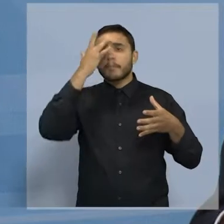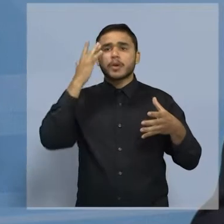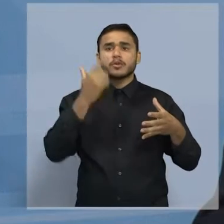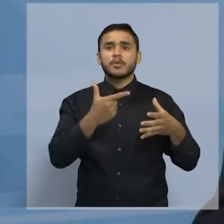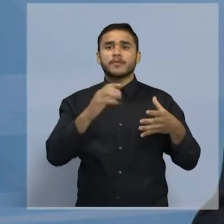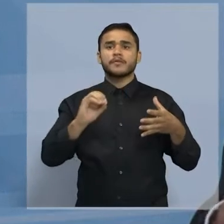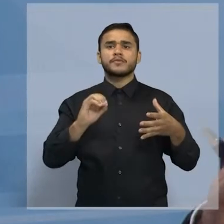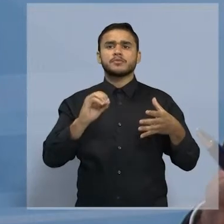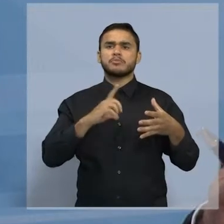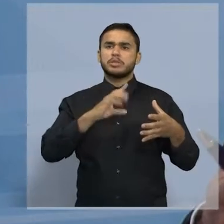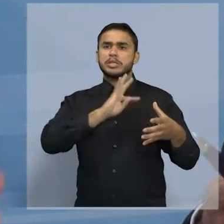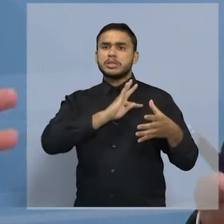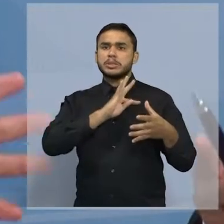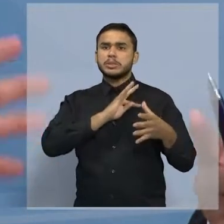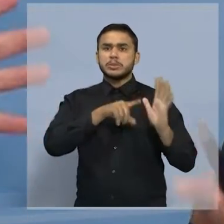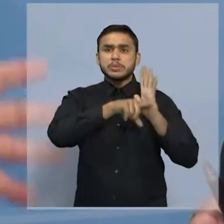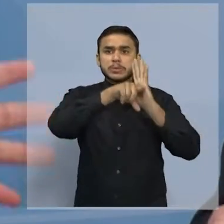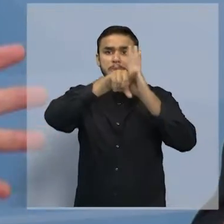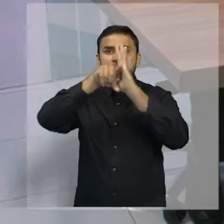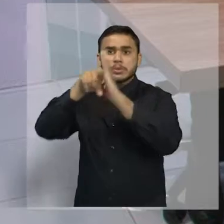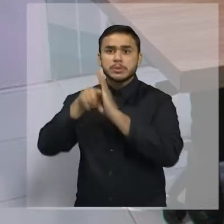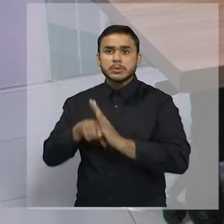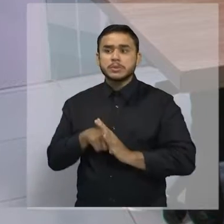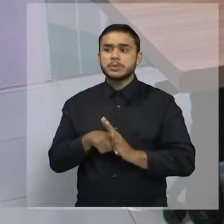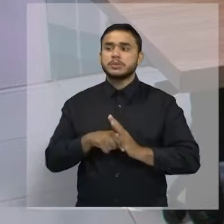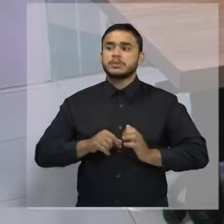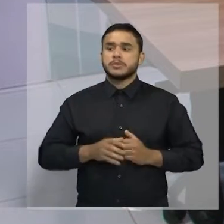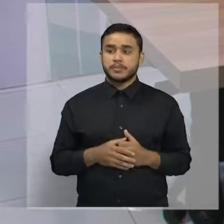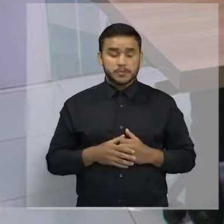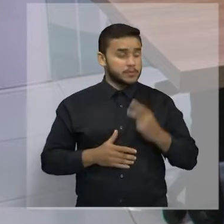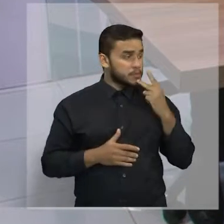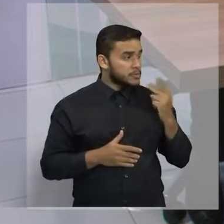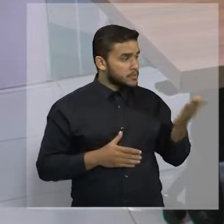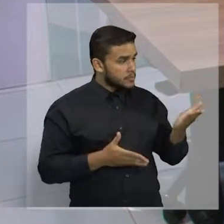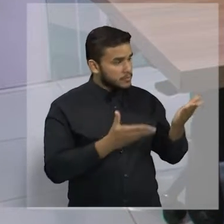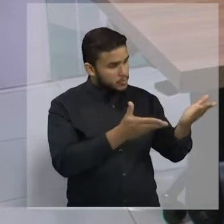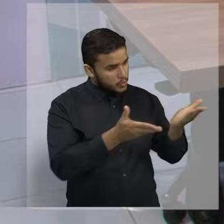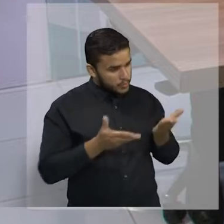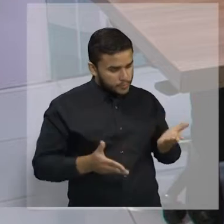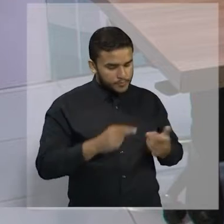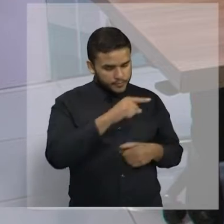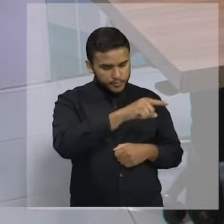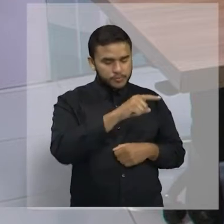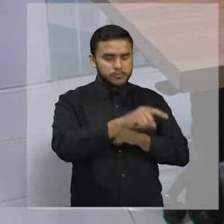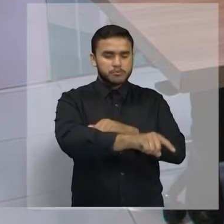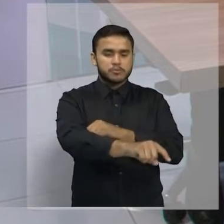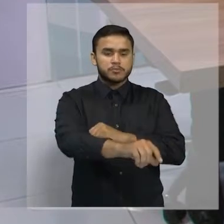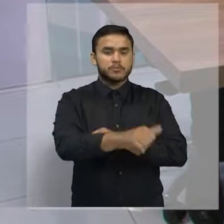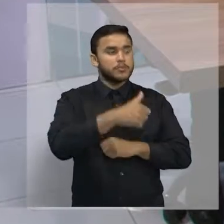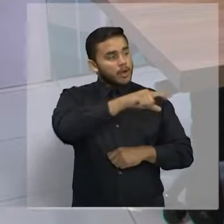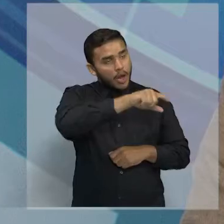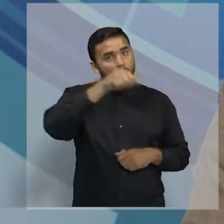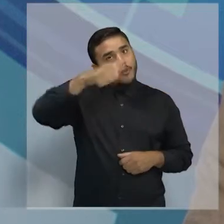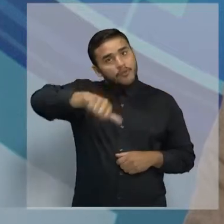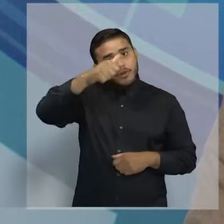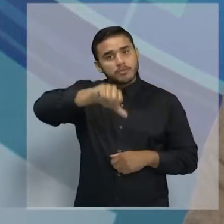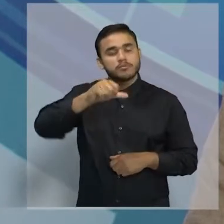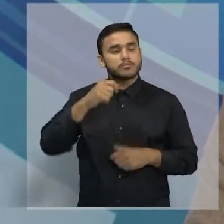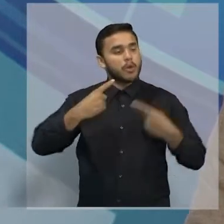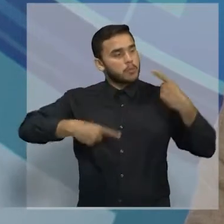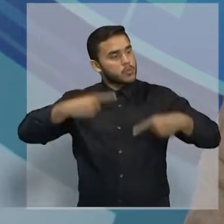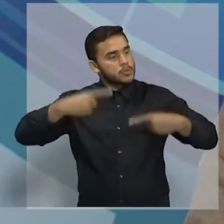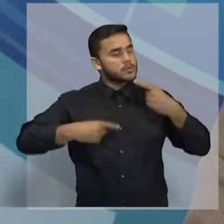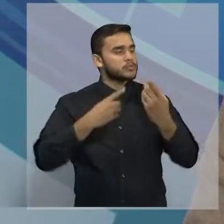técnicos nas mais diversas áreas. Inclusive, você está no Observatório como nosso consultor político, né? Você que foi convidado e vai